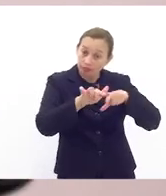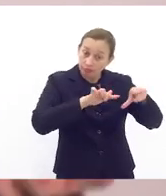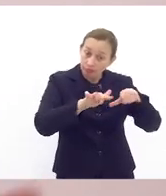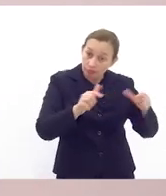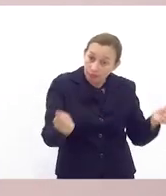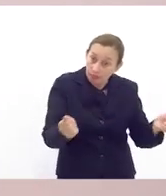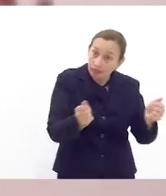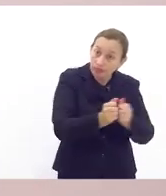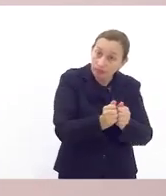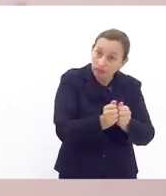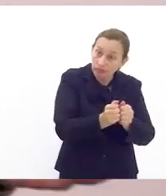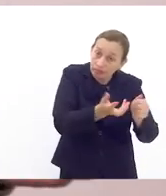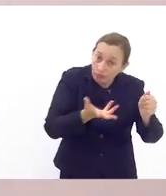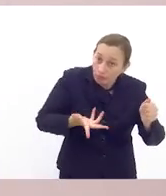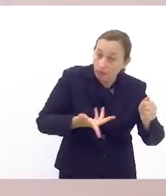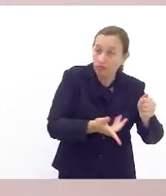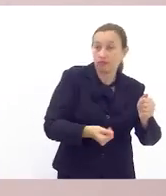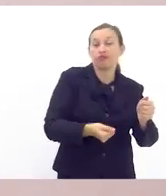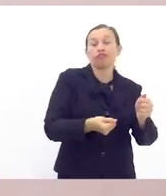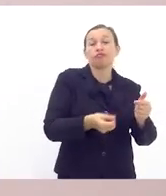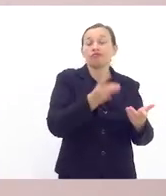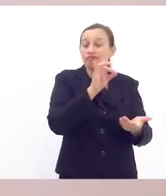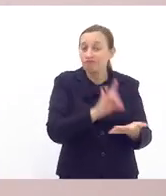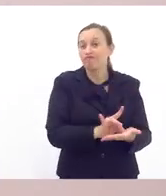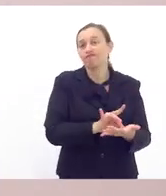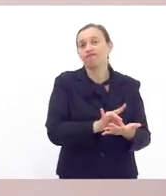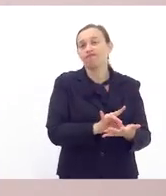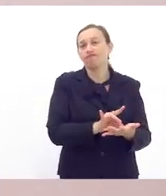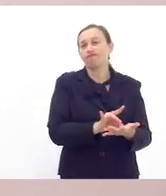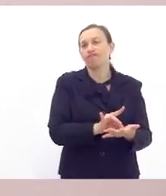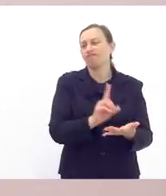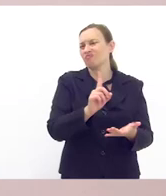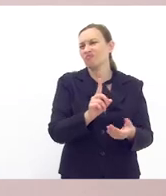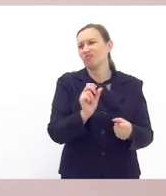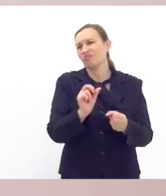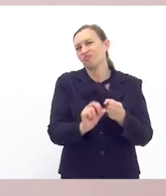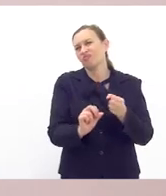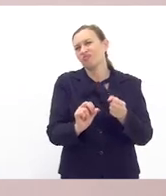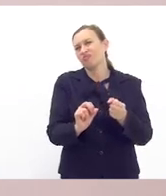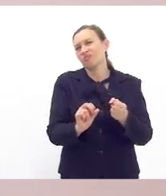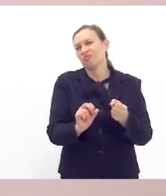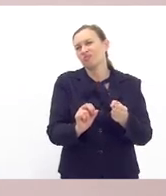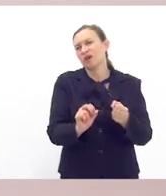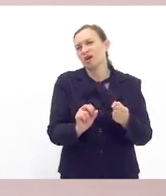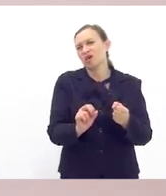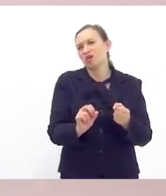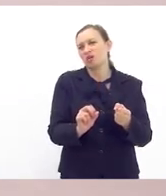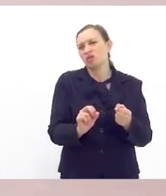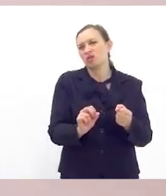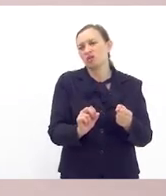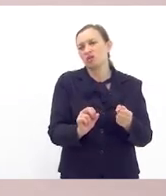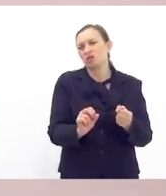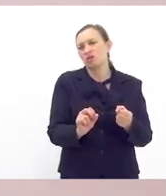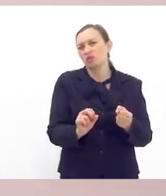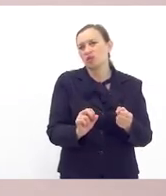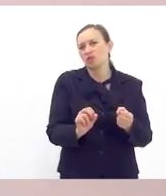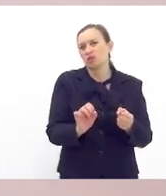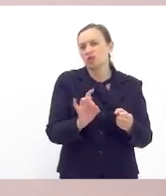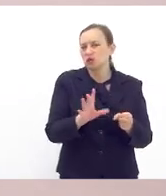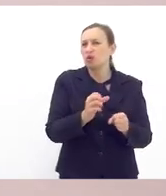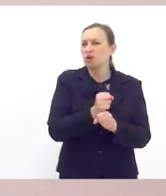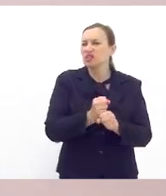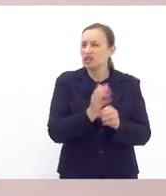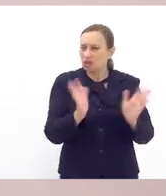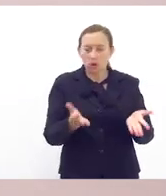para ser mais efetivo e realmente é não fazer um trabalho que seja para esse ano Mas fazer um trabalho